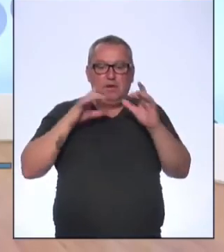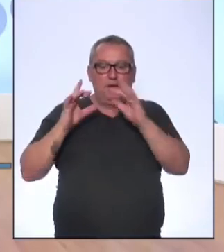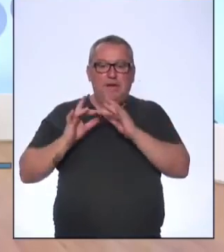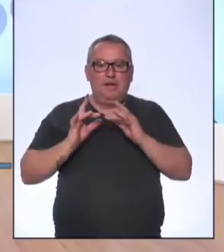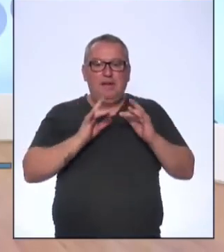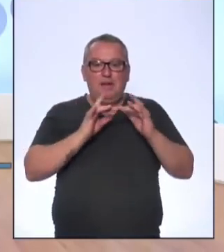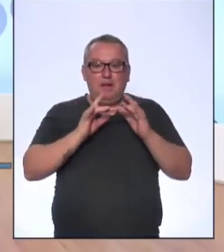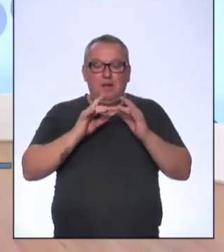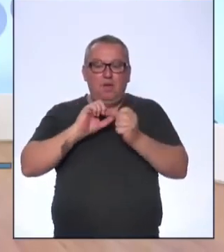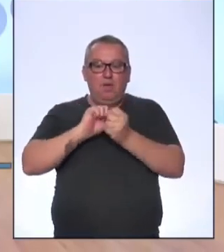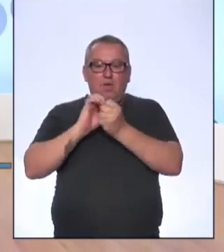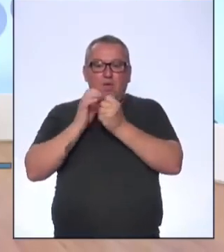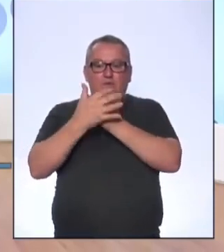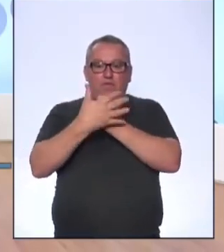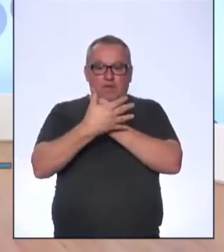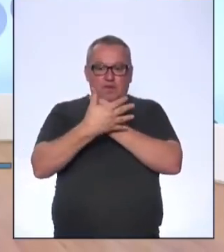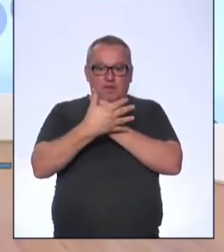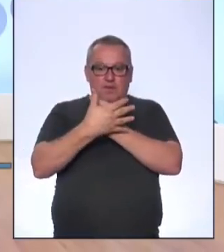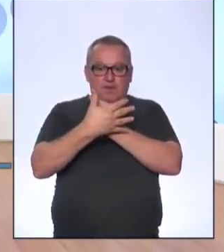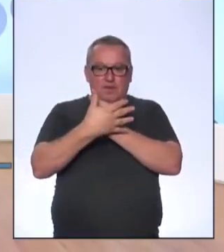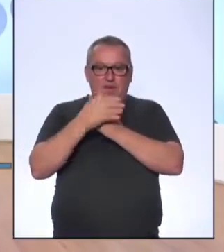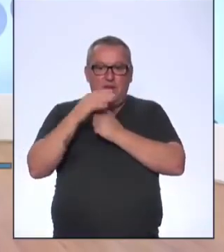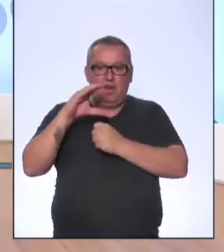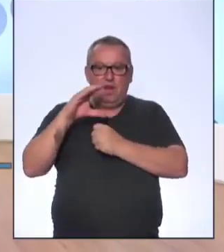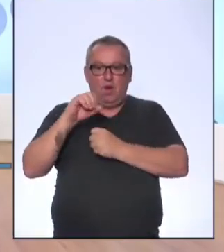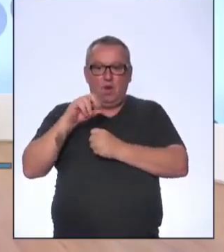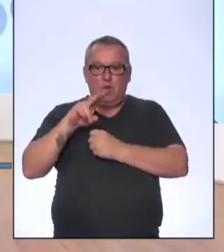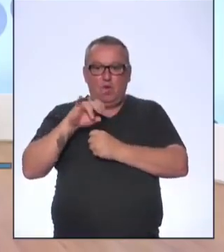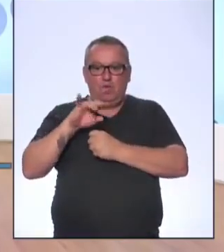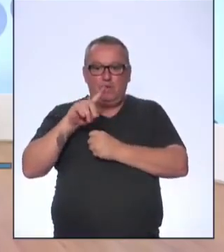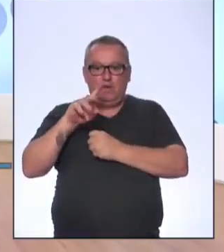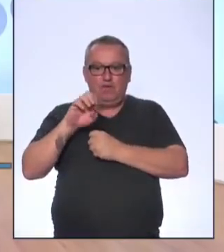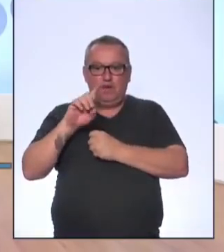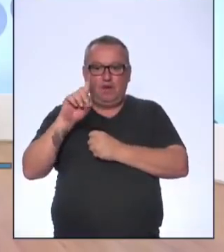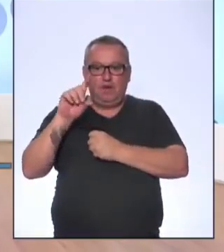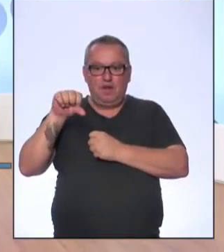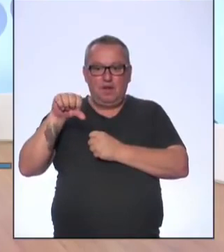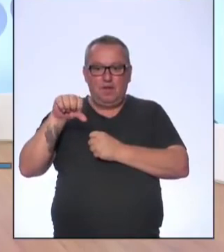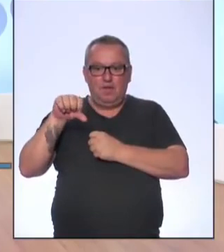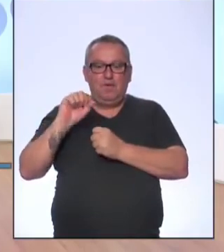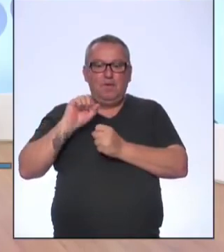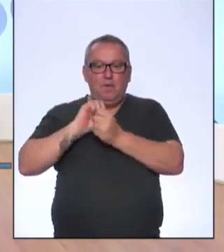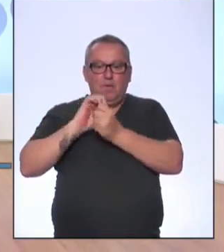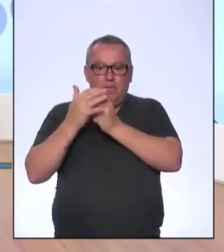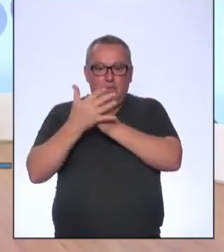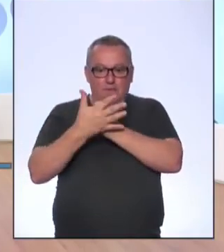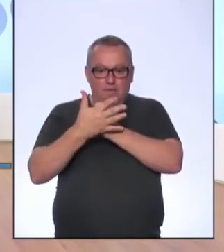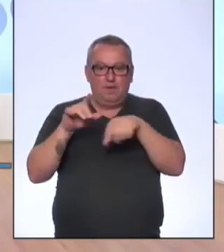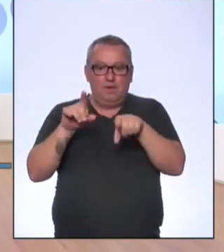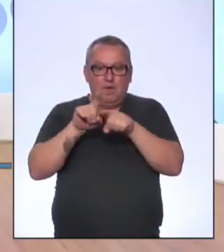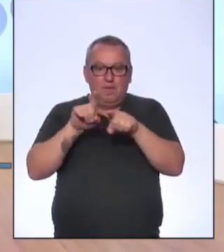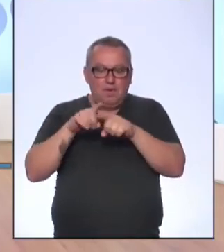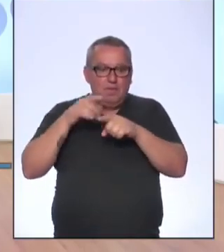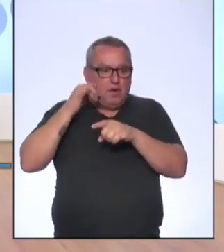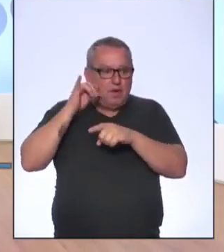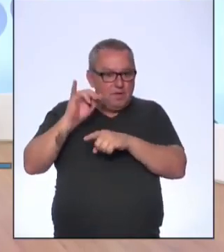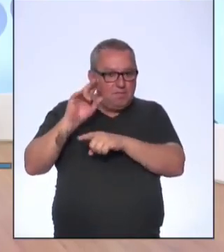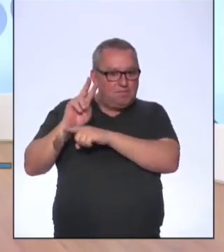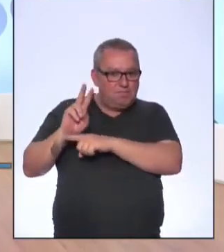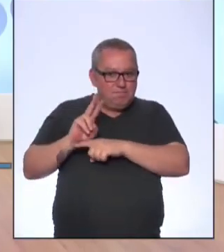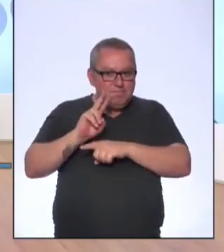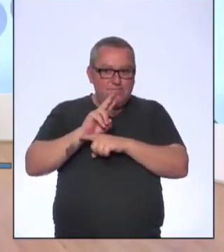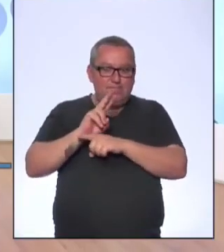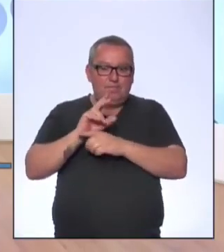o Covid. Com o Covid-19. É o tema que liga as 4 imagens. Exatamente, eles estão falando também da questão da prevenção. E realmente,